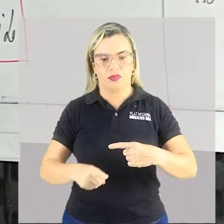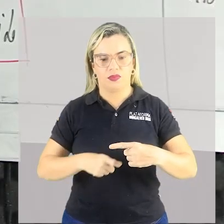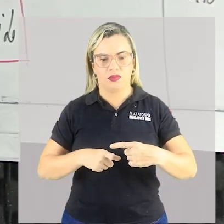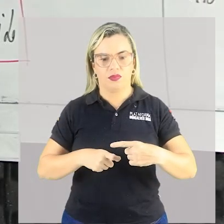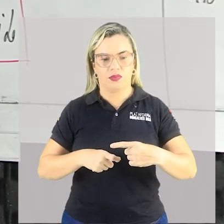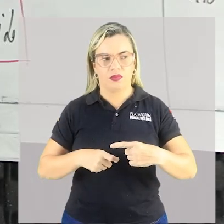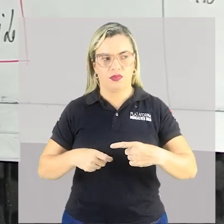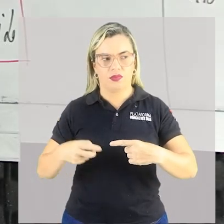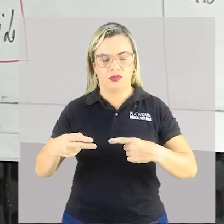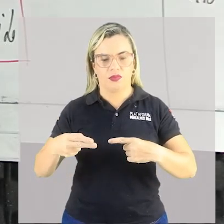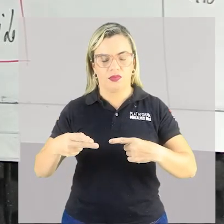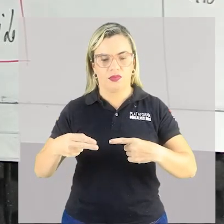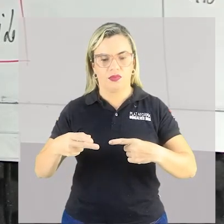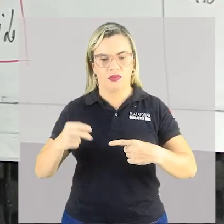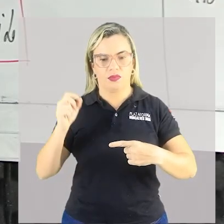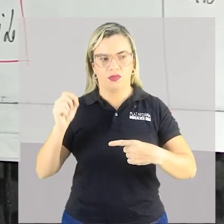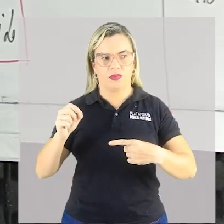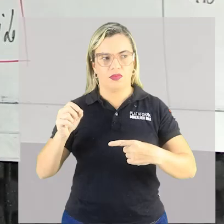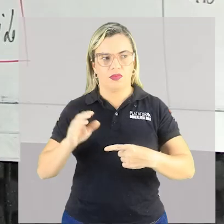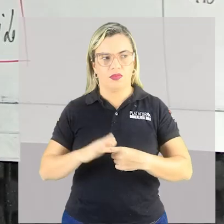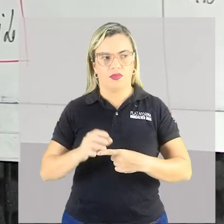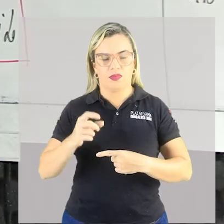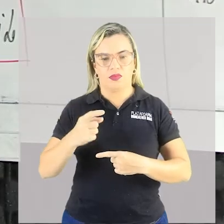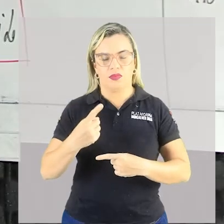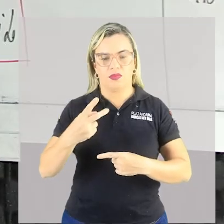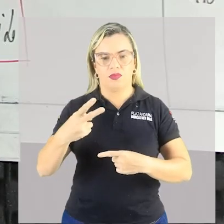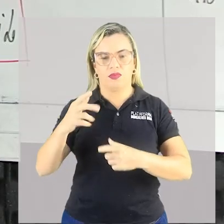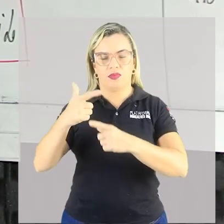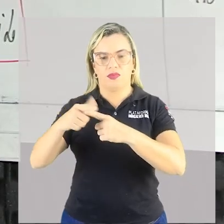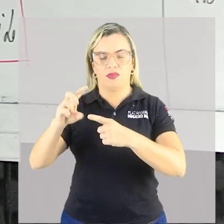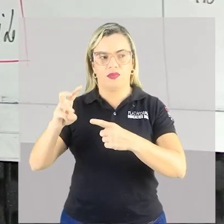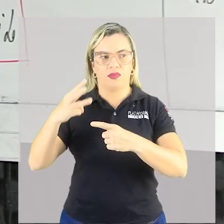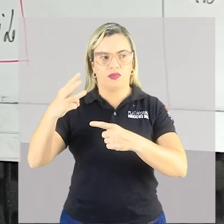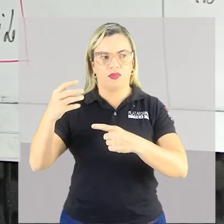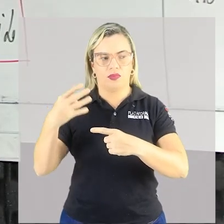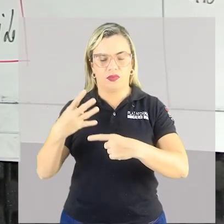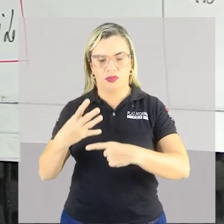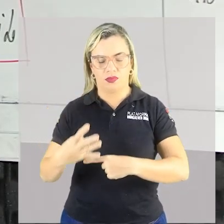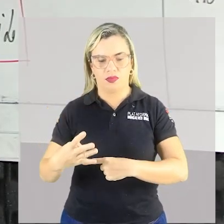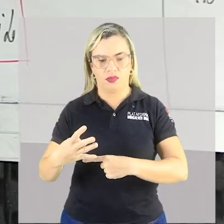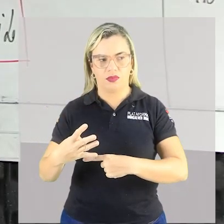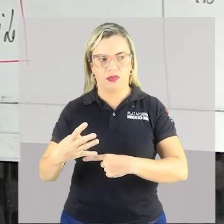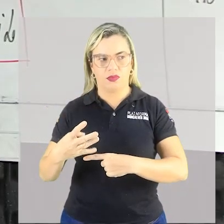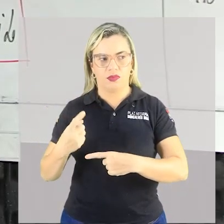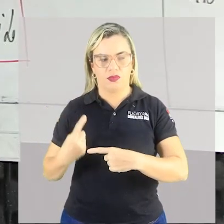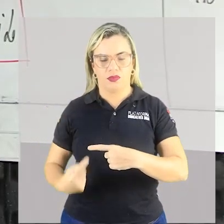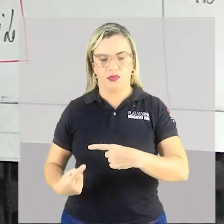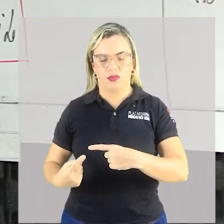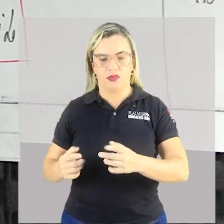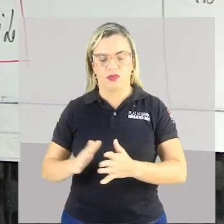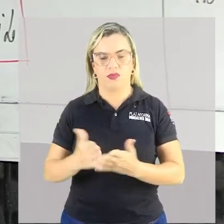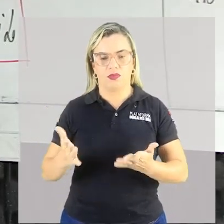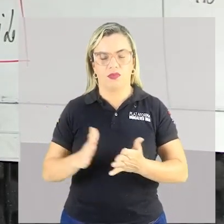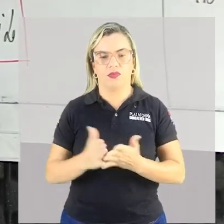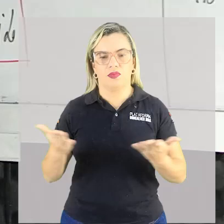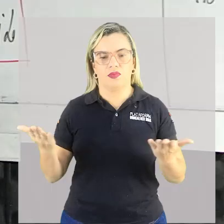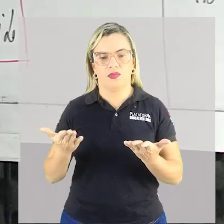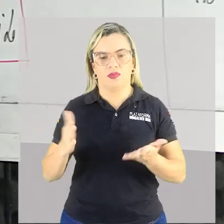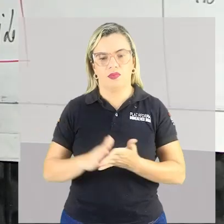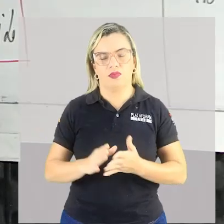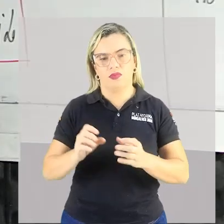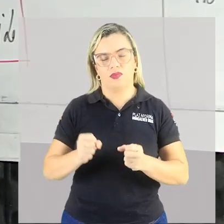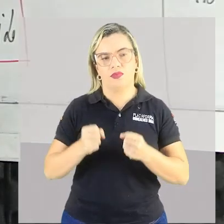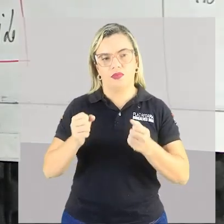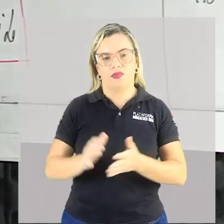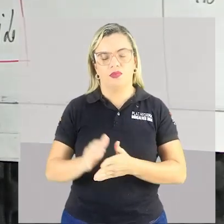X, beleza? Igual 12 por 3, 4. Sobre o quê? 1. Agora, meu amigo pode fazer o seguinte,